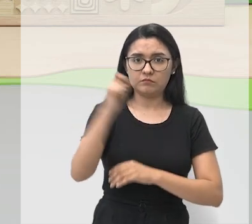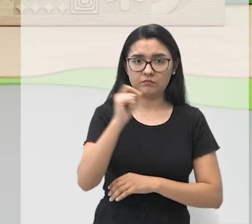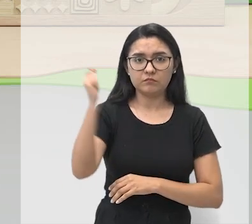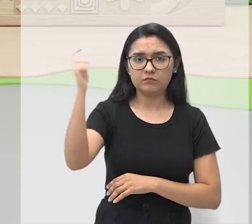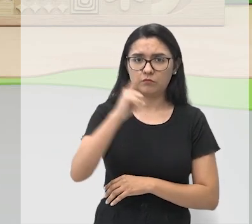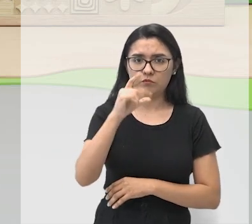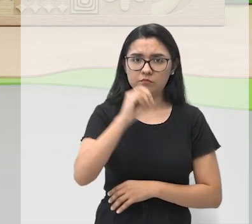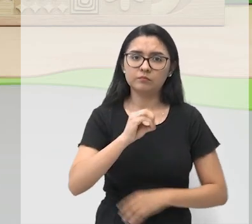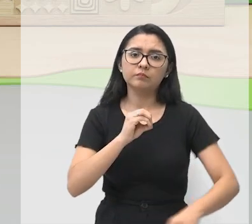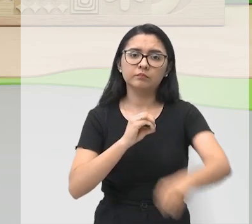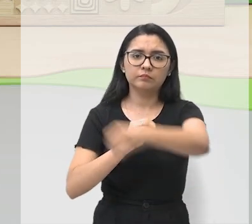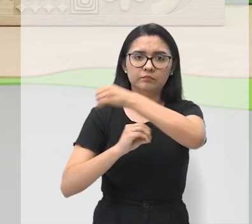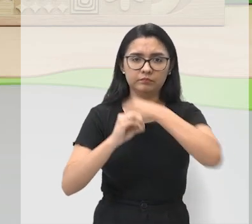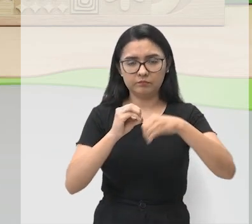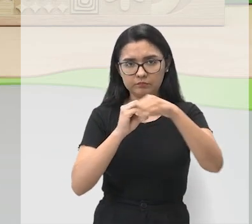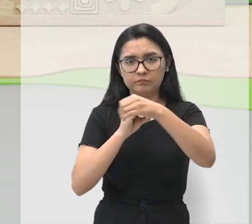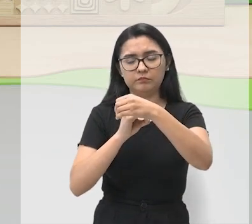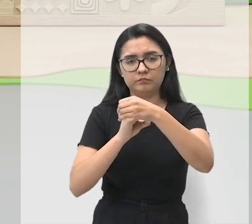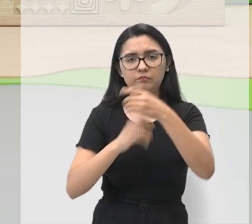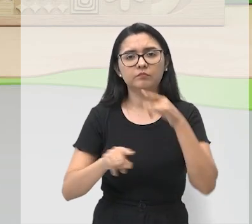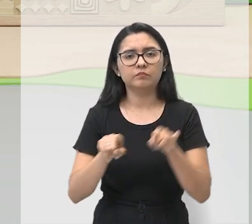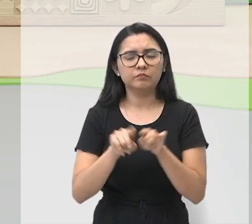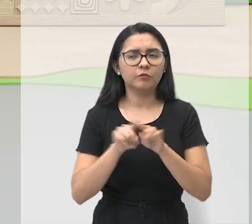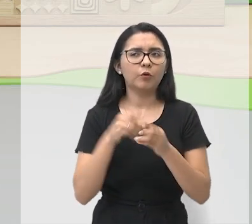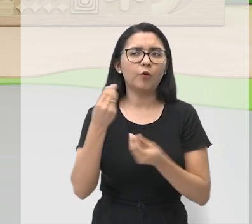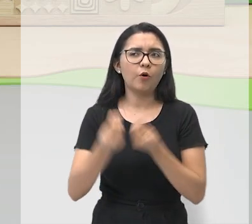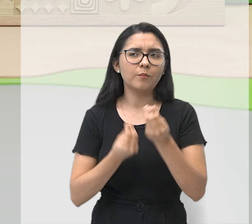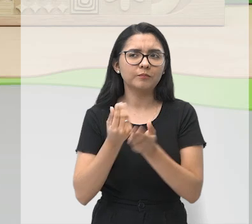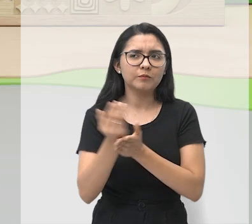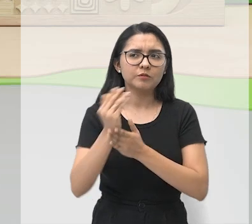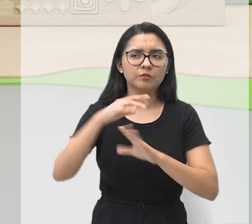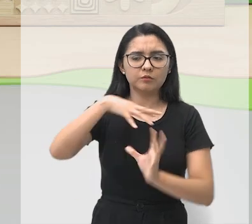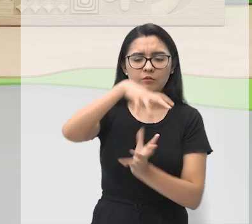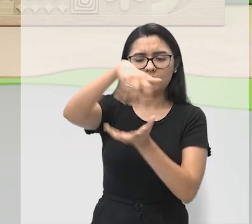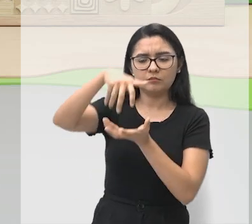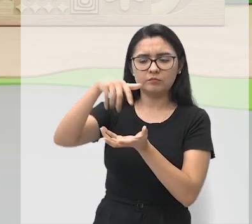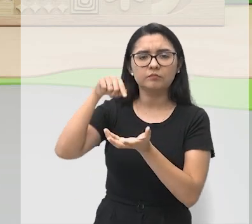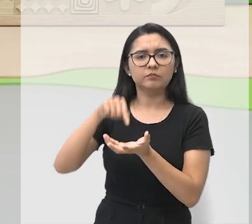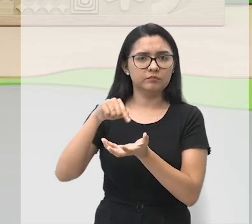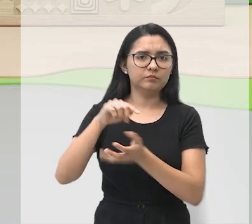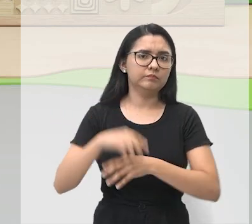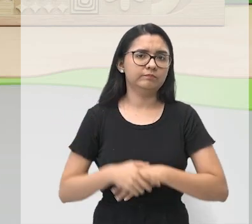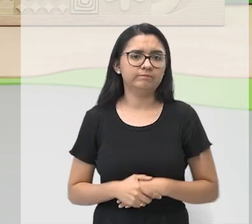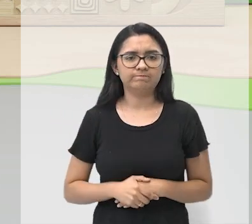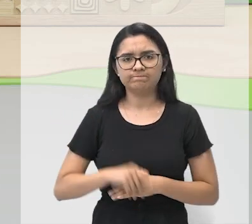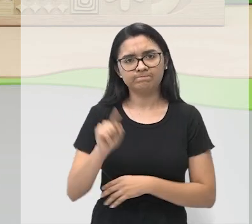solar, sobre a origem do nosso planeta Terra? Não.